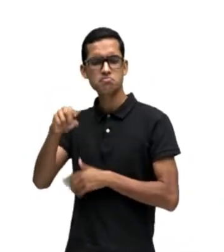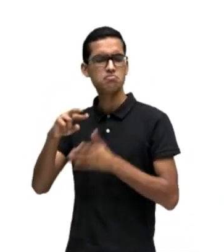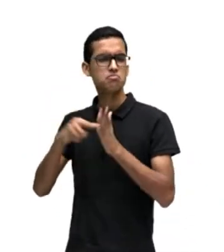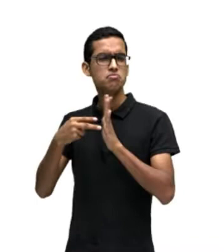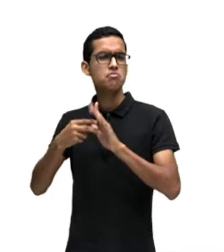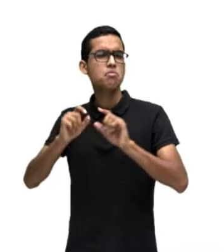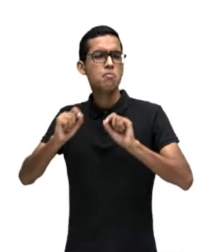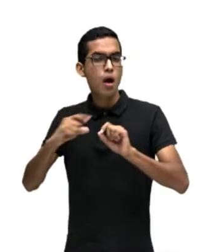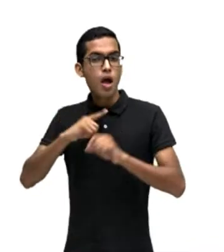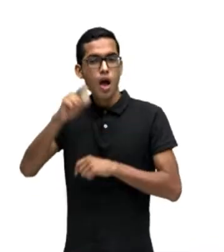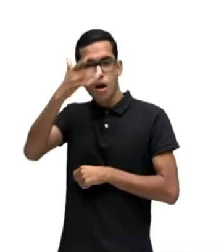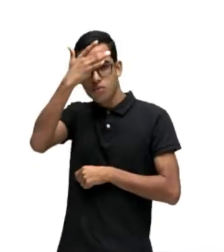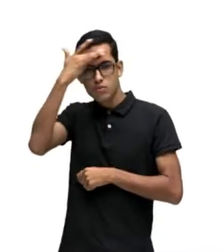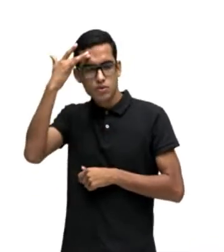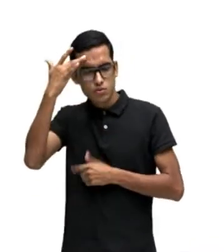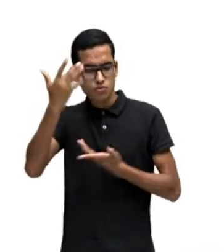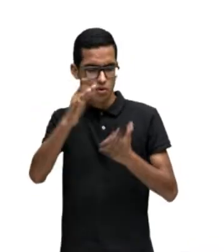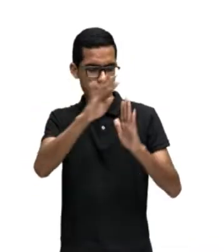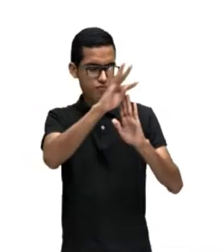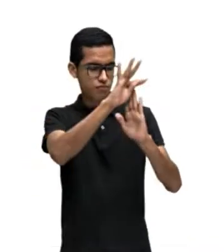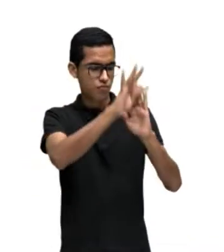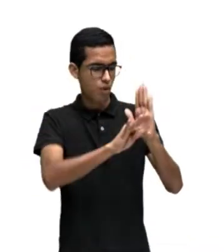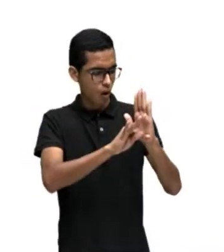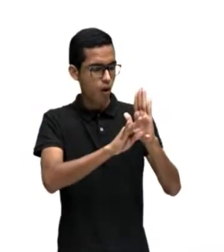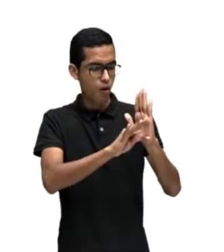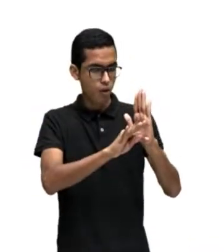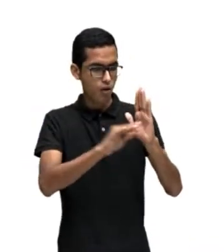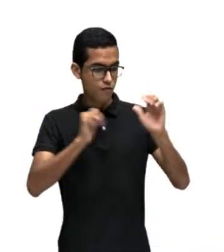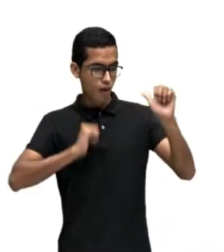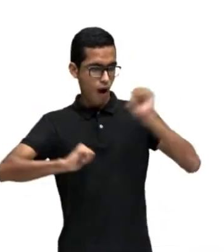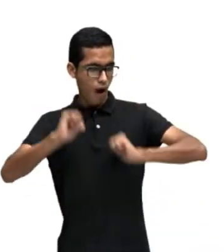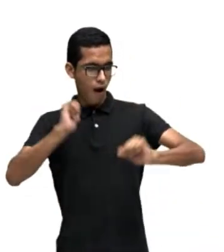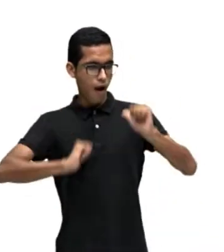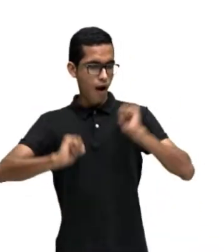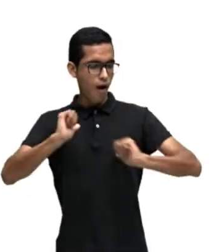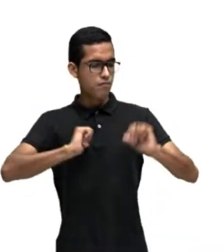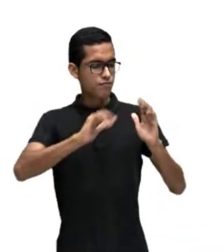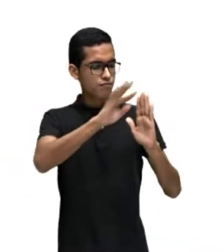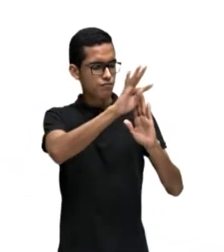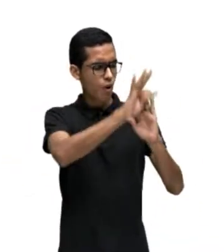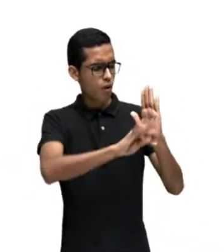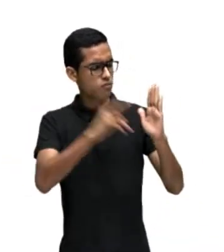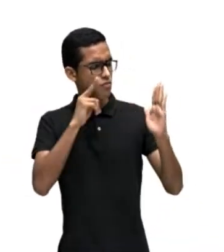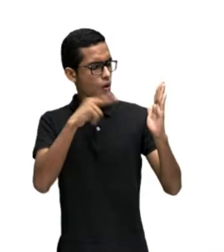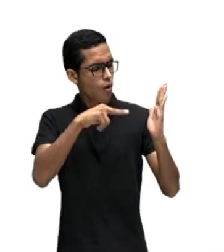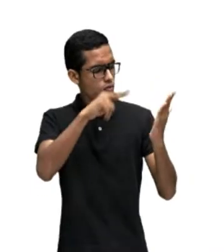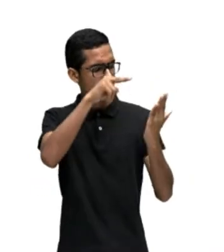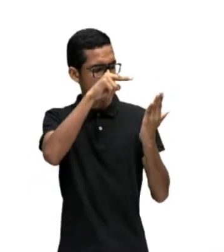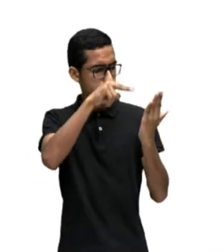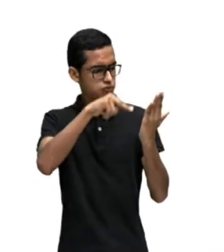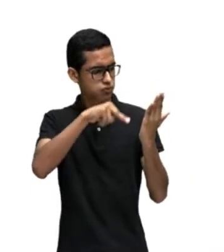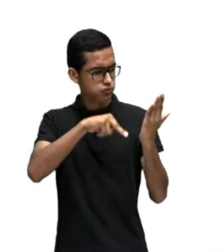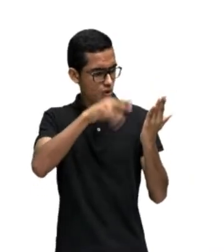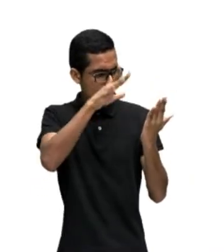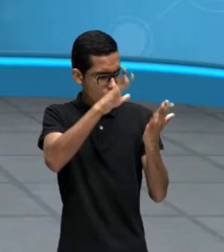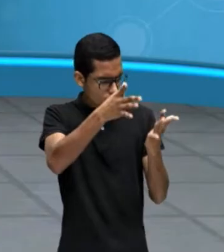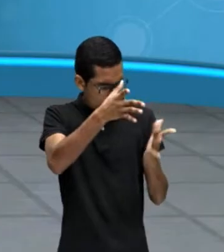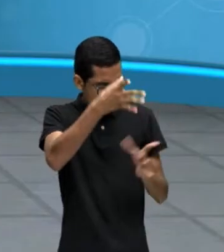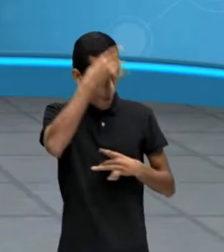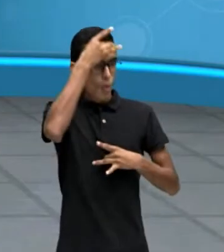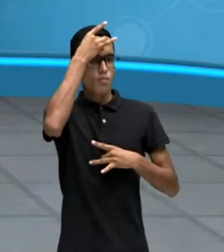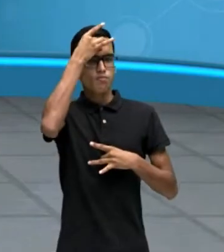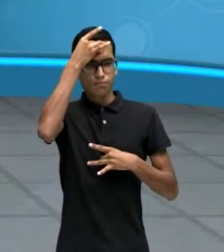ação, emprestando ao personagem fictício sua voz e expressão. Então, o ator, gente, é